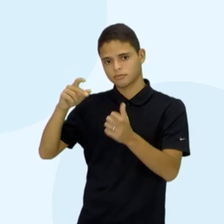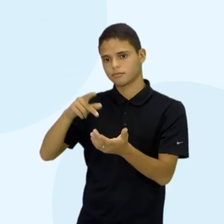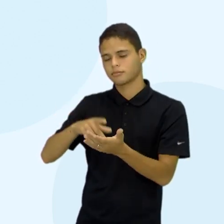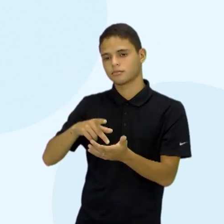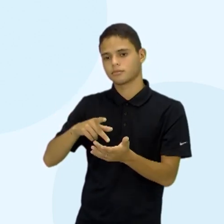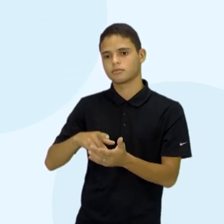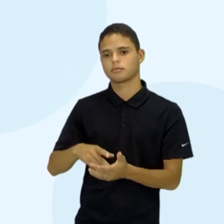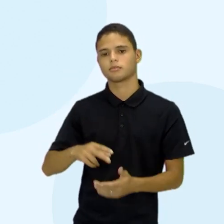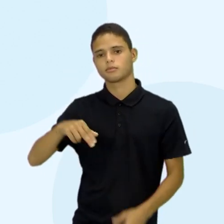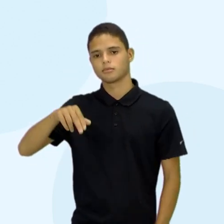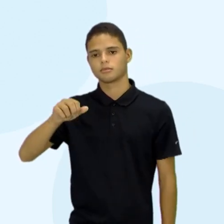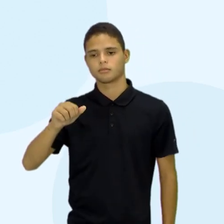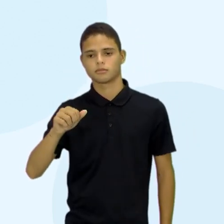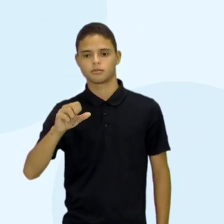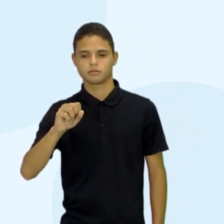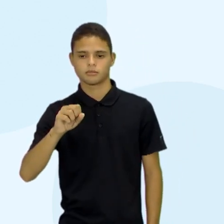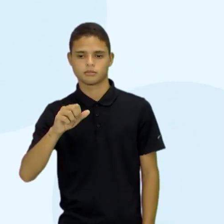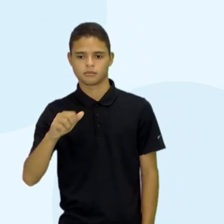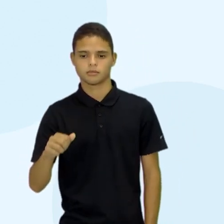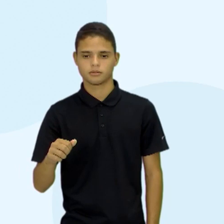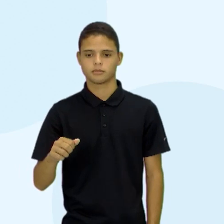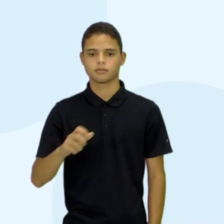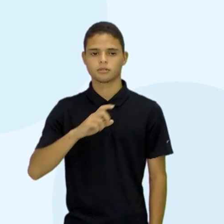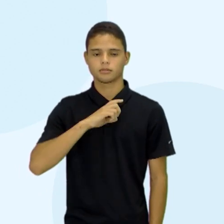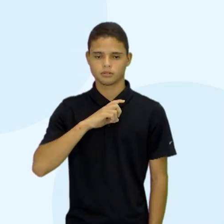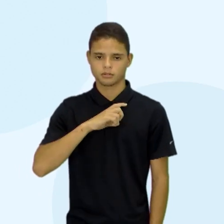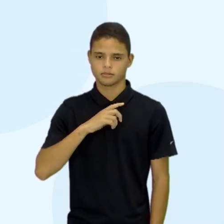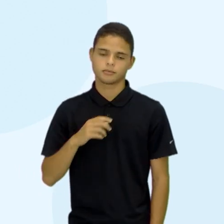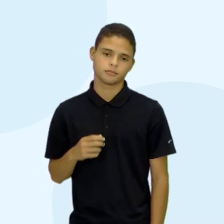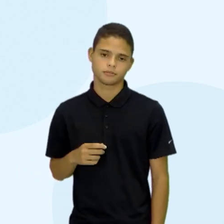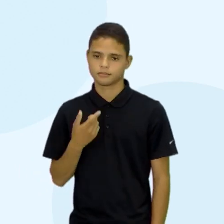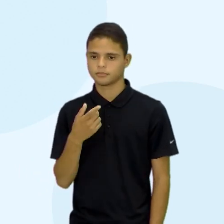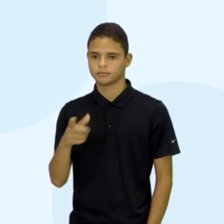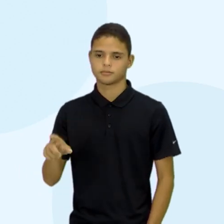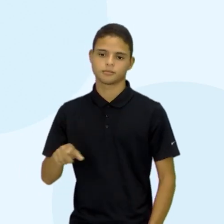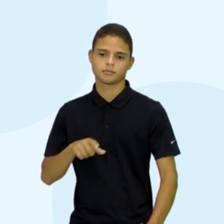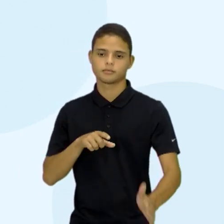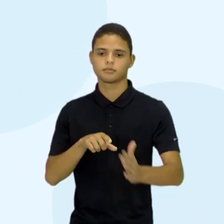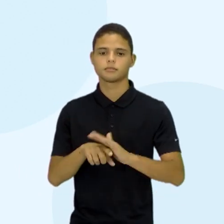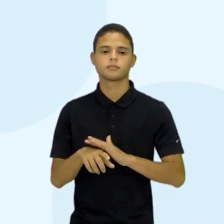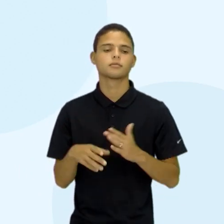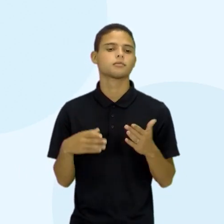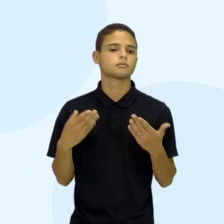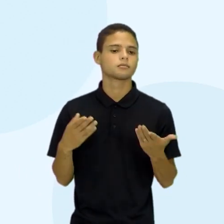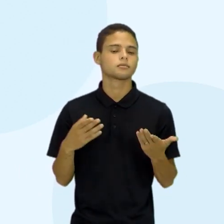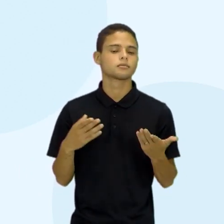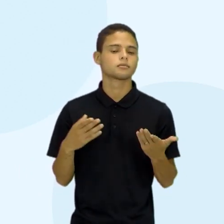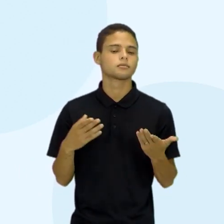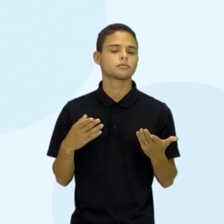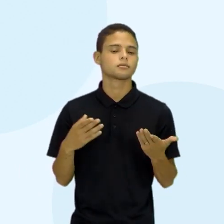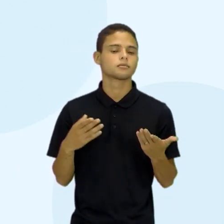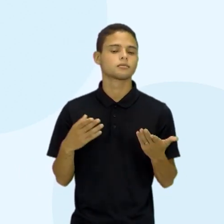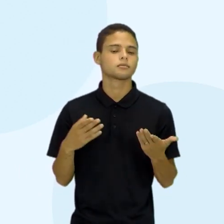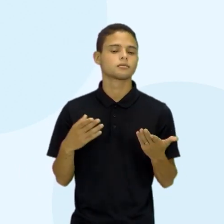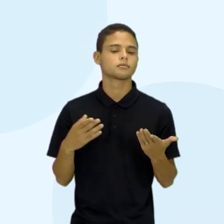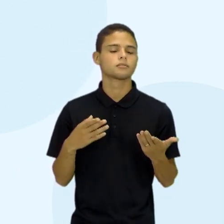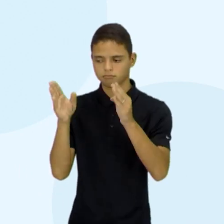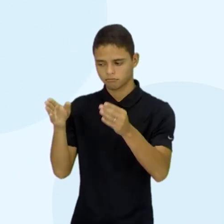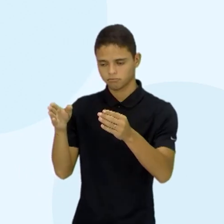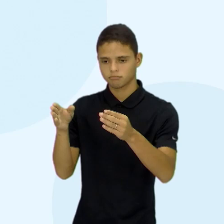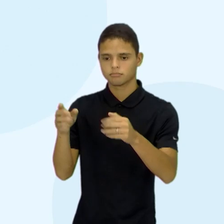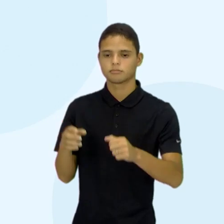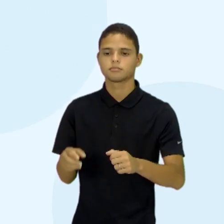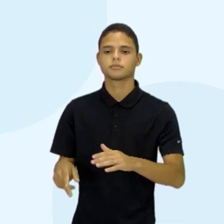tirar dentro da Nasa ainda tem mais uma interação que mais uma enquete aí ó Em qual direção à o ponto cardeal